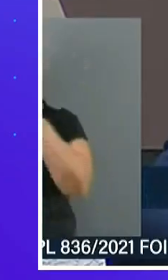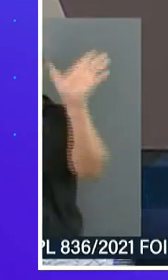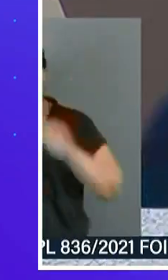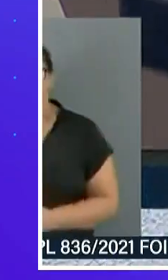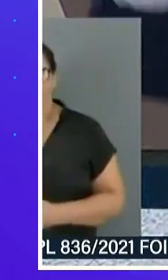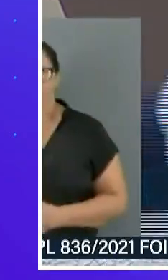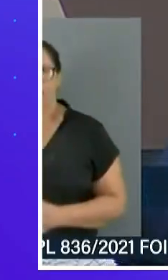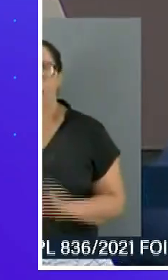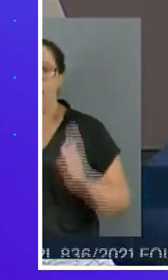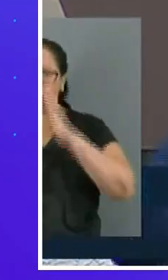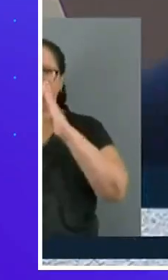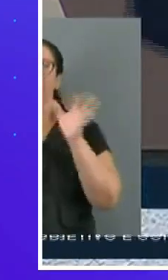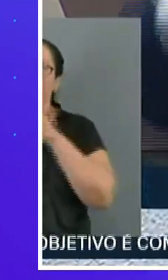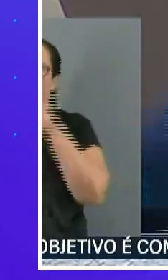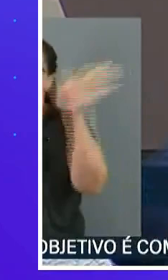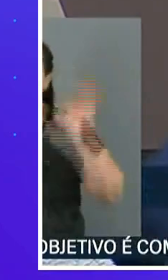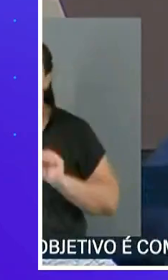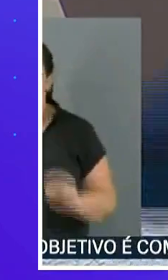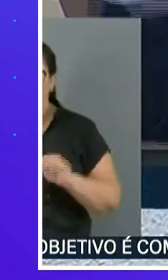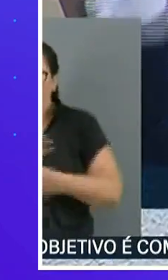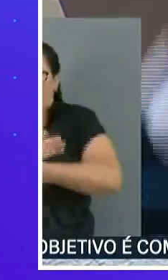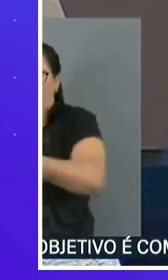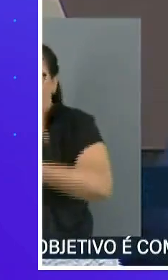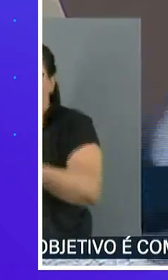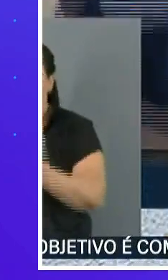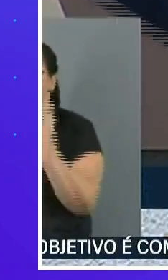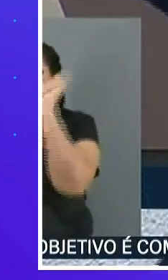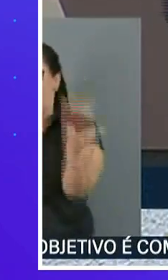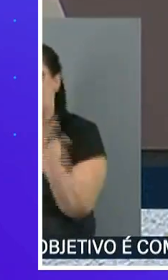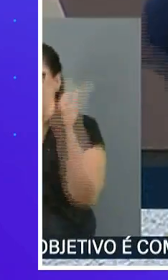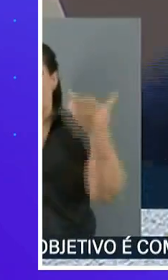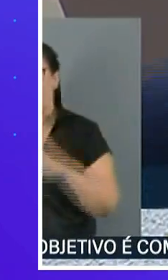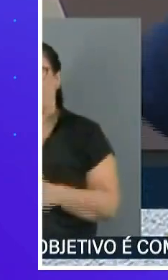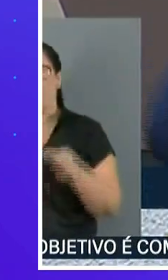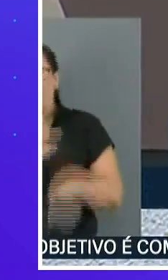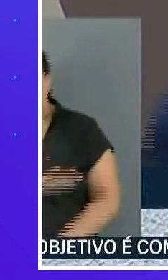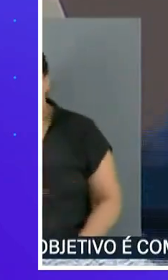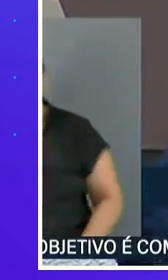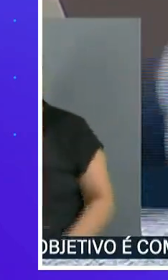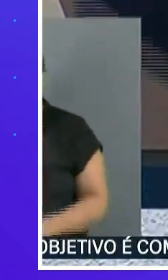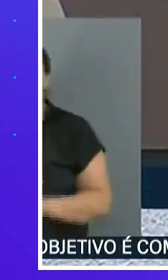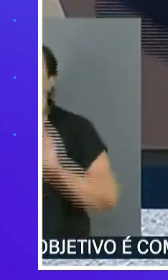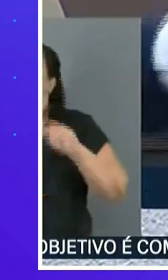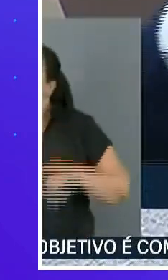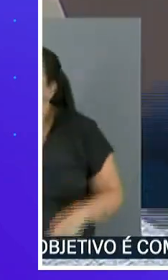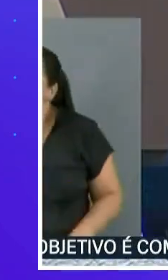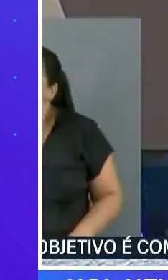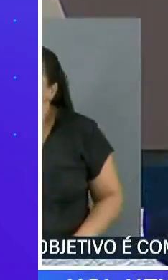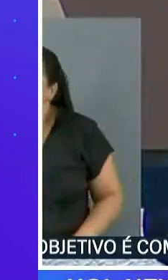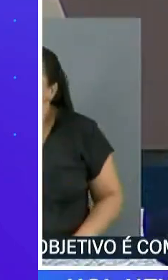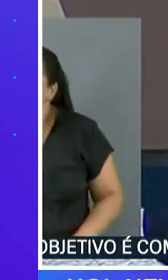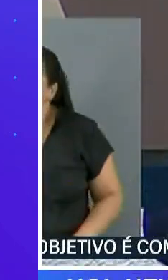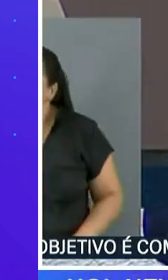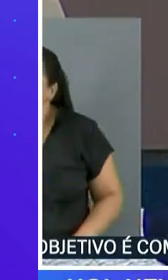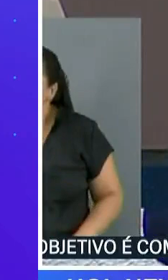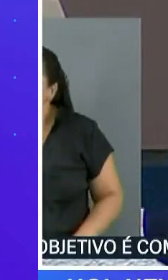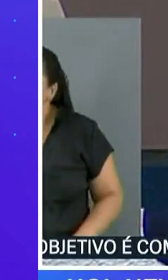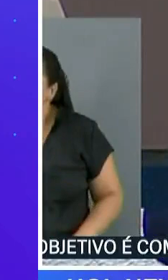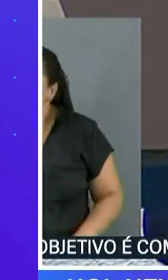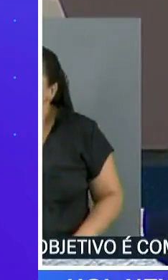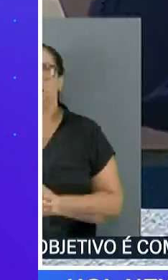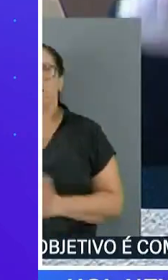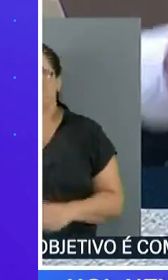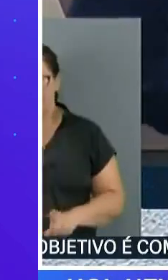no campo ideológico que GoNet tem uma eh Digamos que ele passa melhor ali